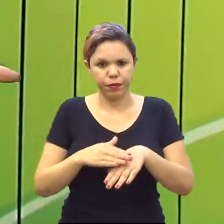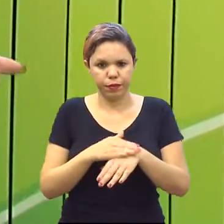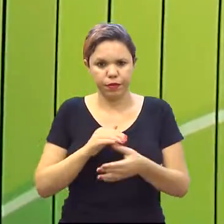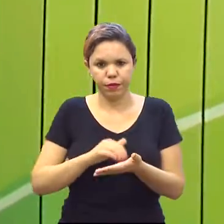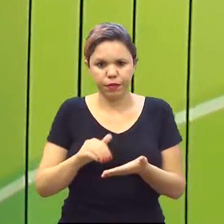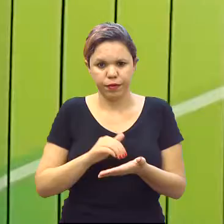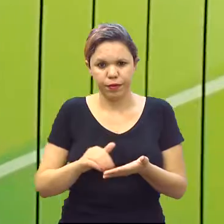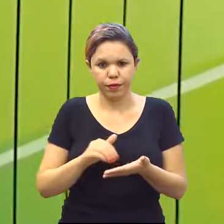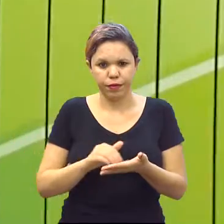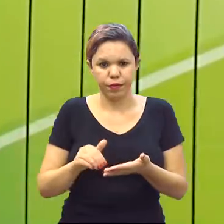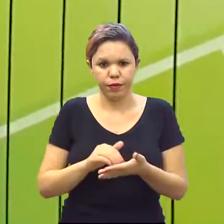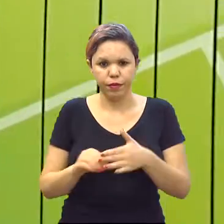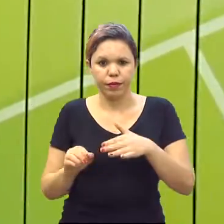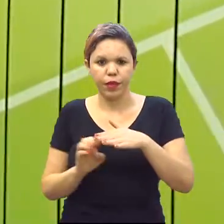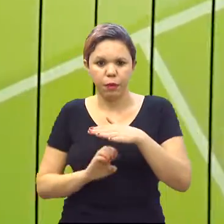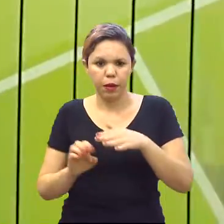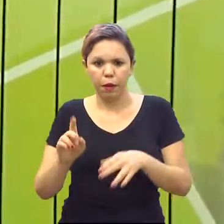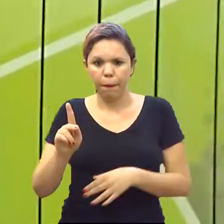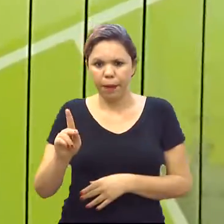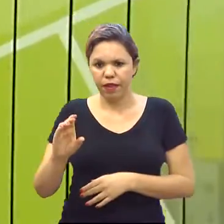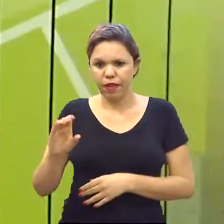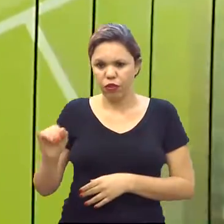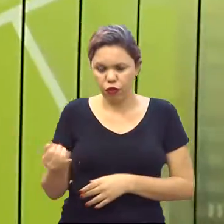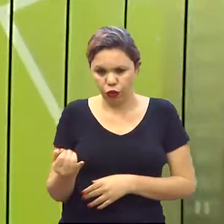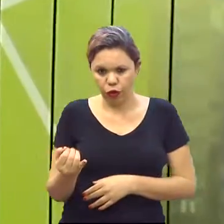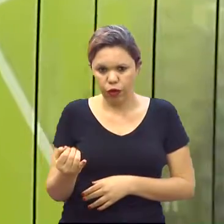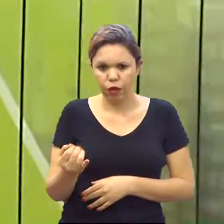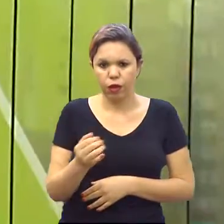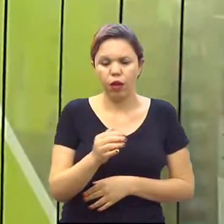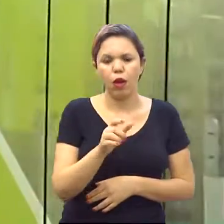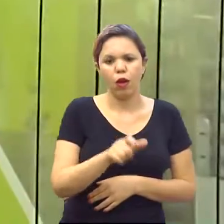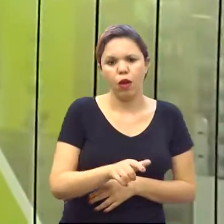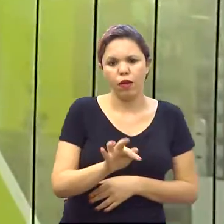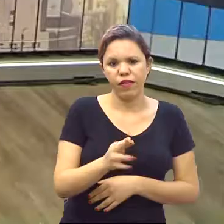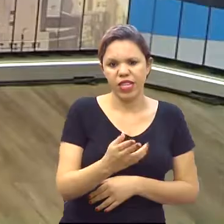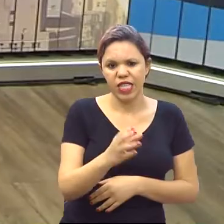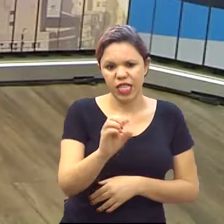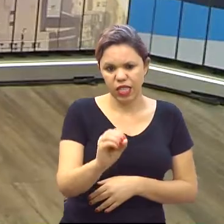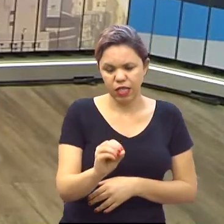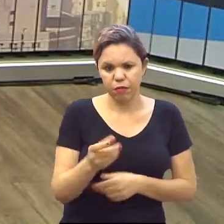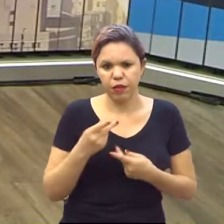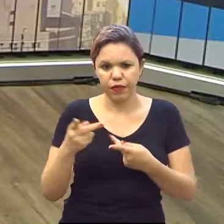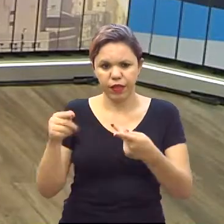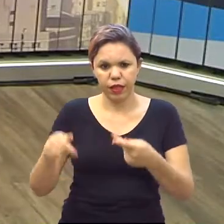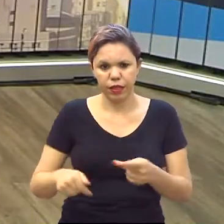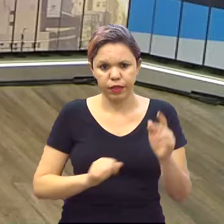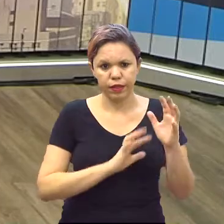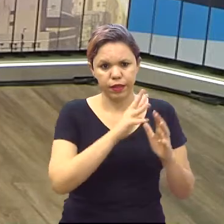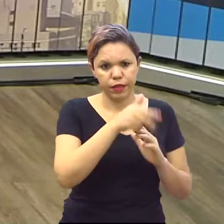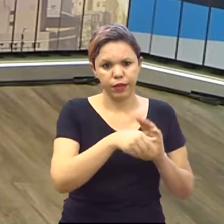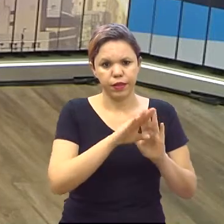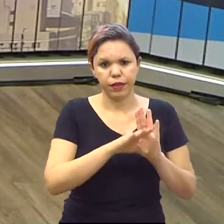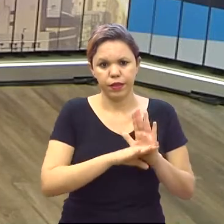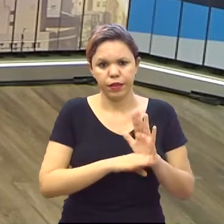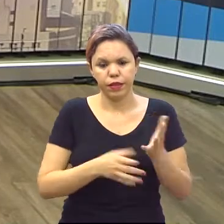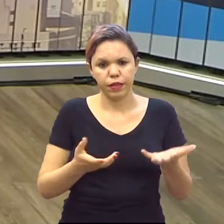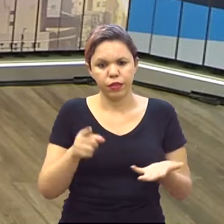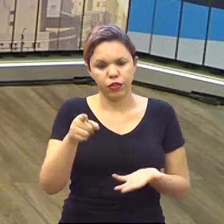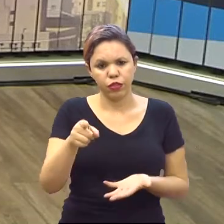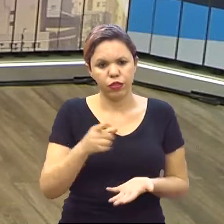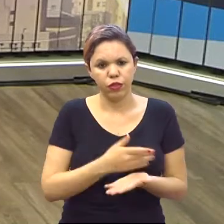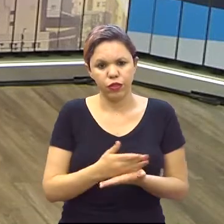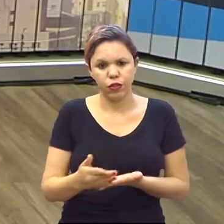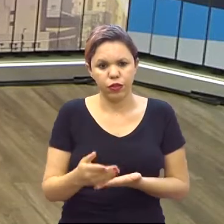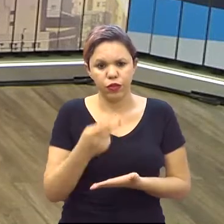conversar agora com o secretário do consórcio PCJ, Francisco Lahoz. Lahoz, seja bem-vindo aqui ao Giro Ambiental.